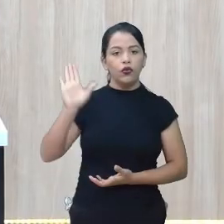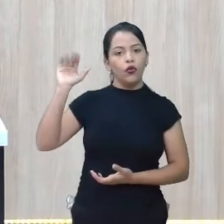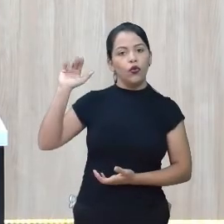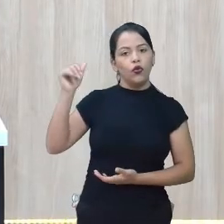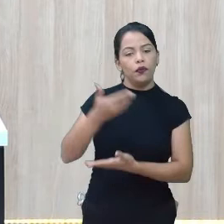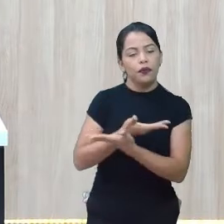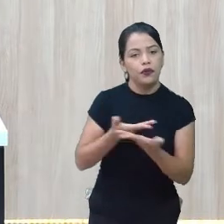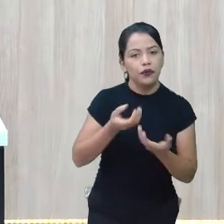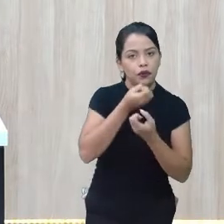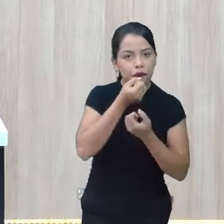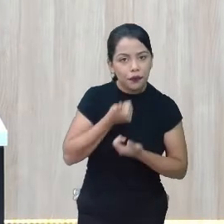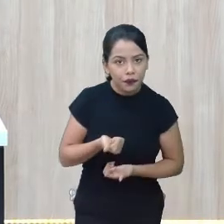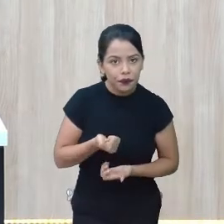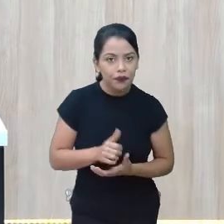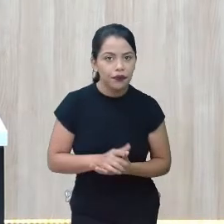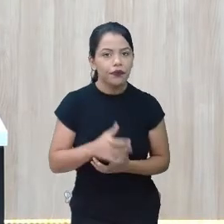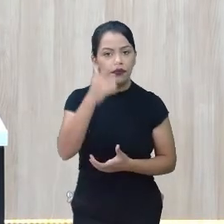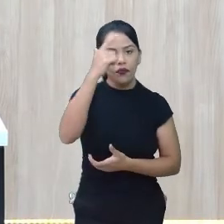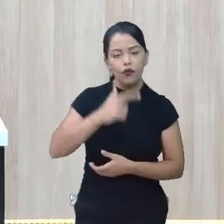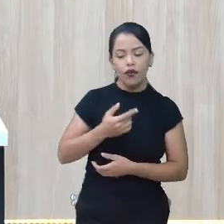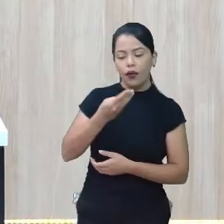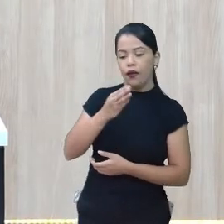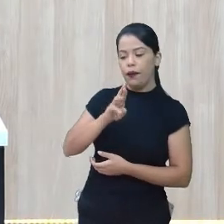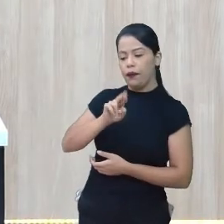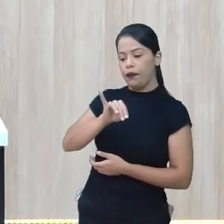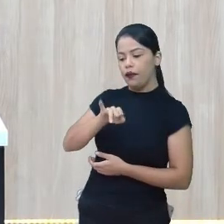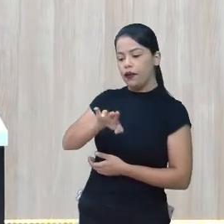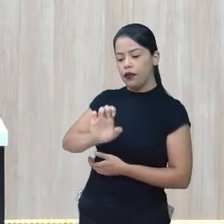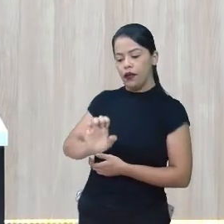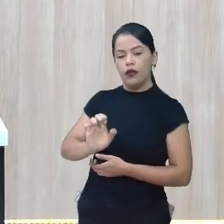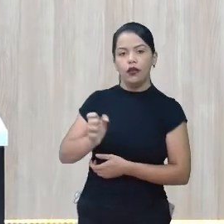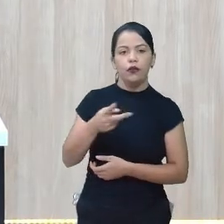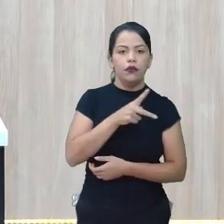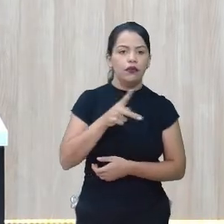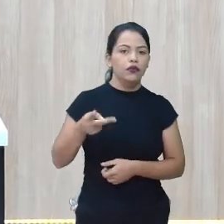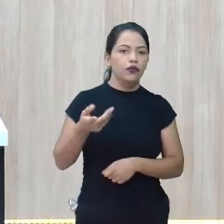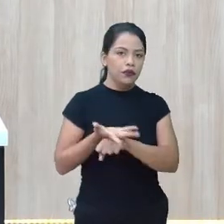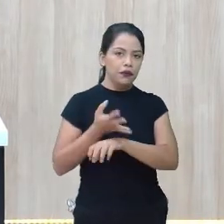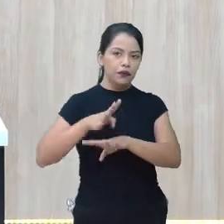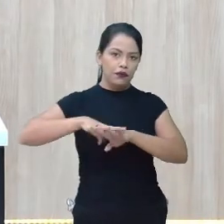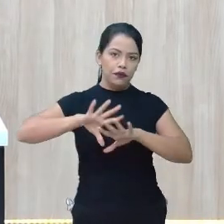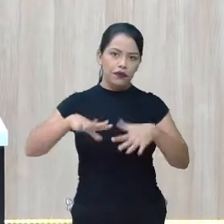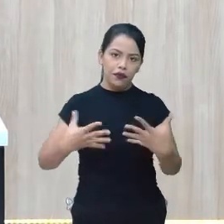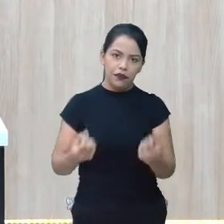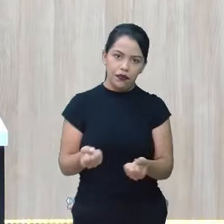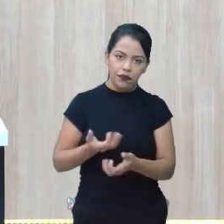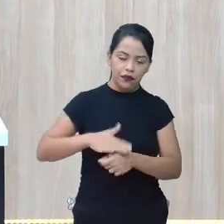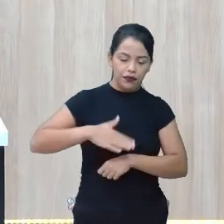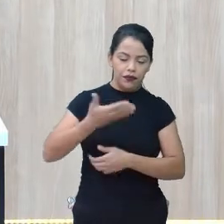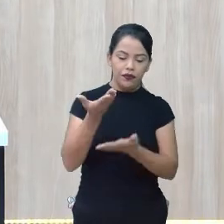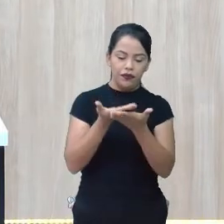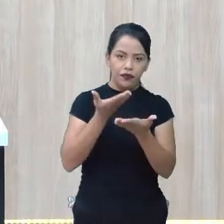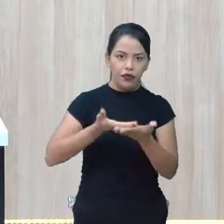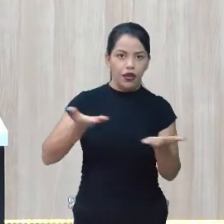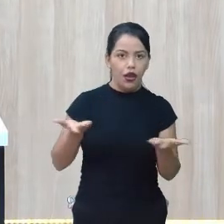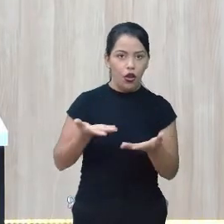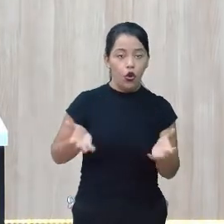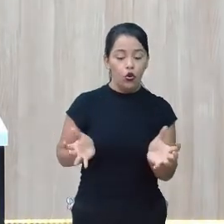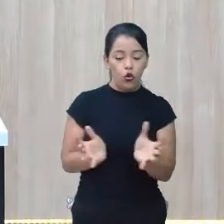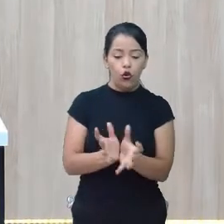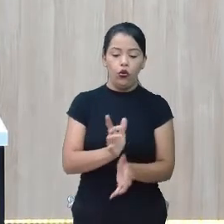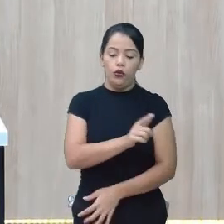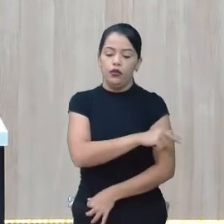Olá, pessoal, tudo bem? Eu me chamo Briane Mourão, sou professora de matemática e vamos para mais uma aula aqui no 7º ano, não